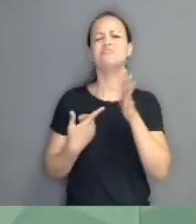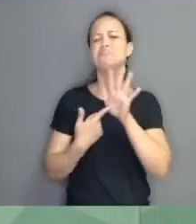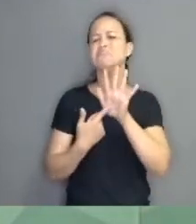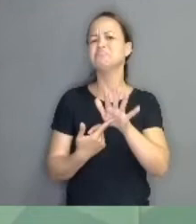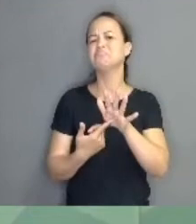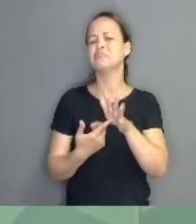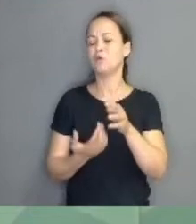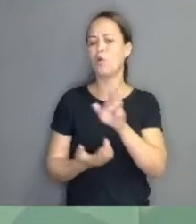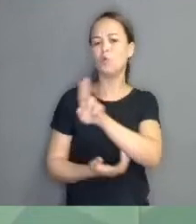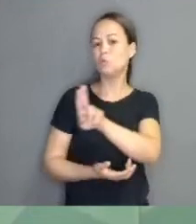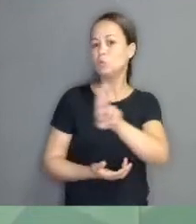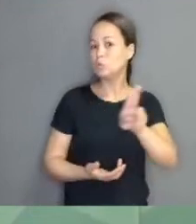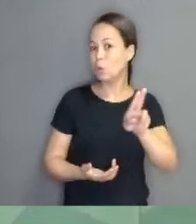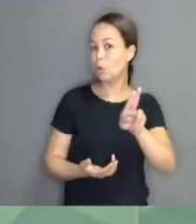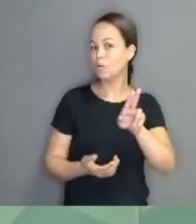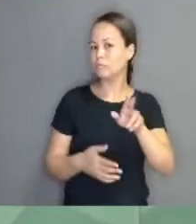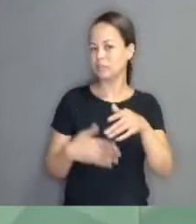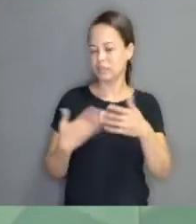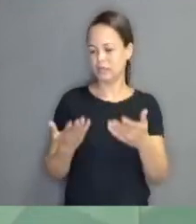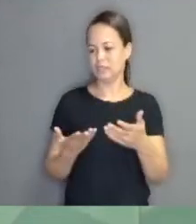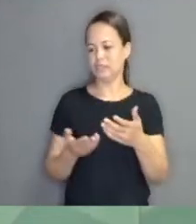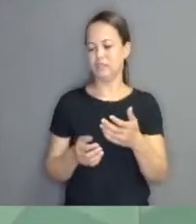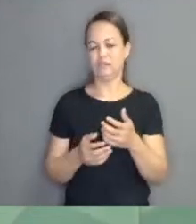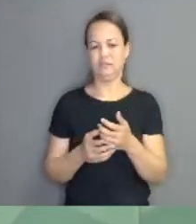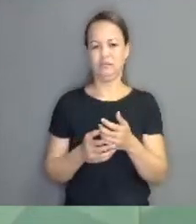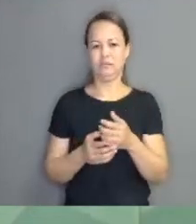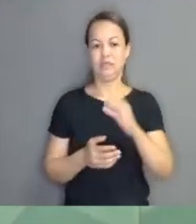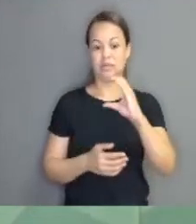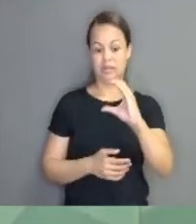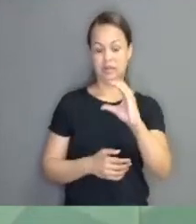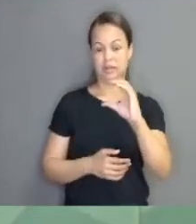olha o nome dele aqui embaixo ó